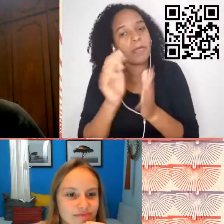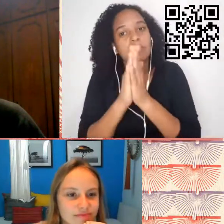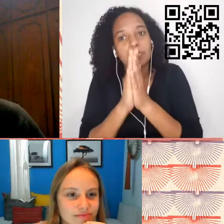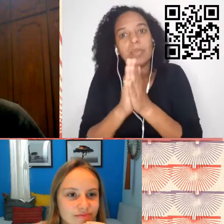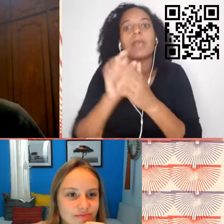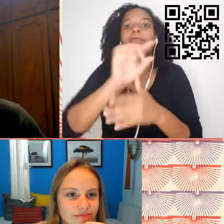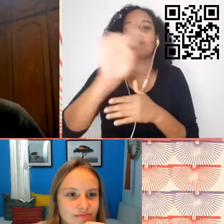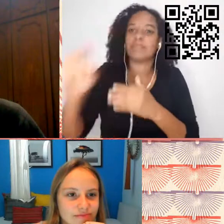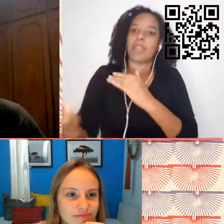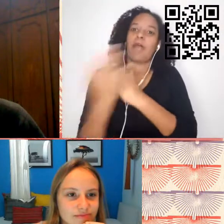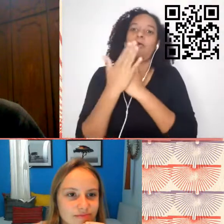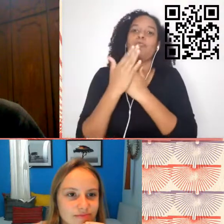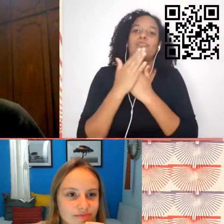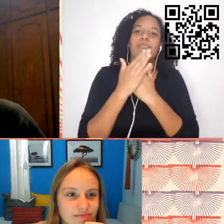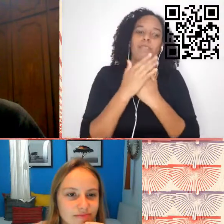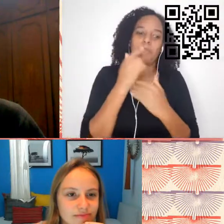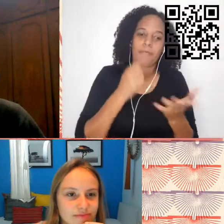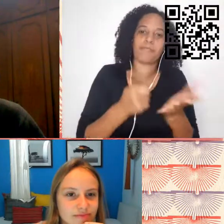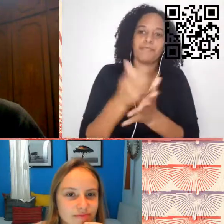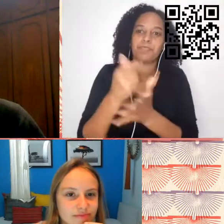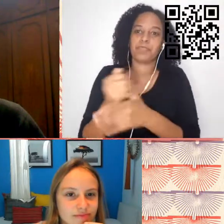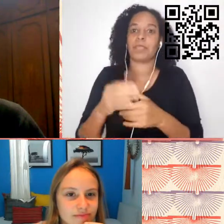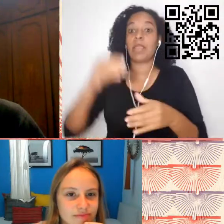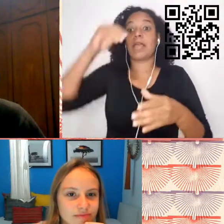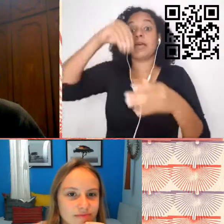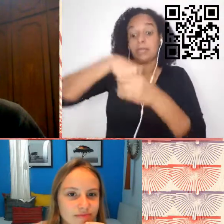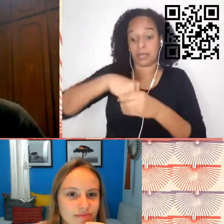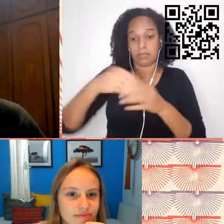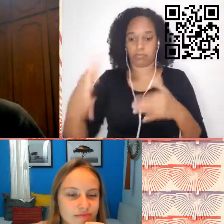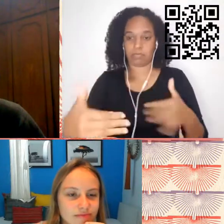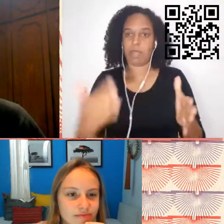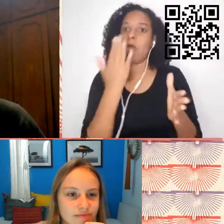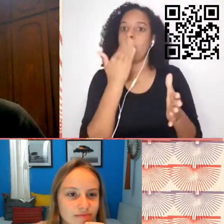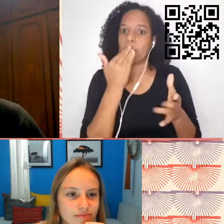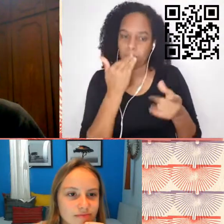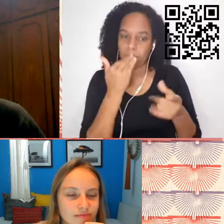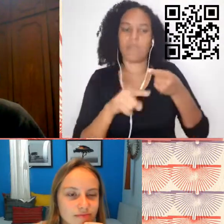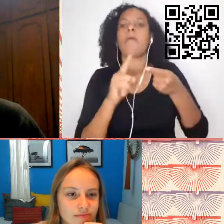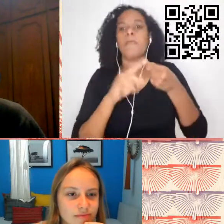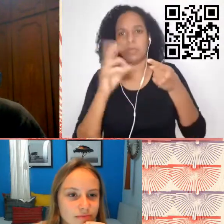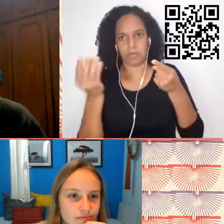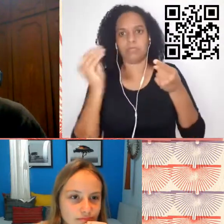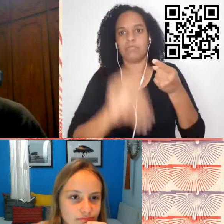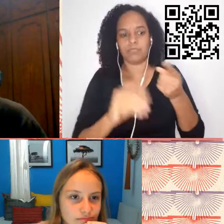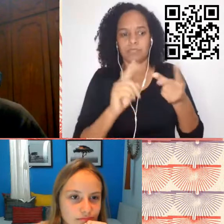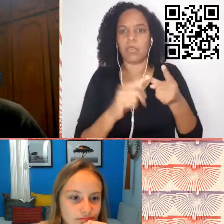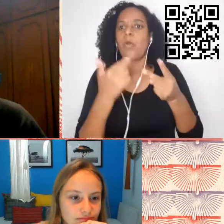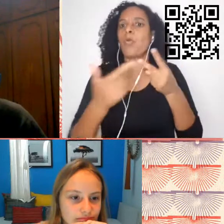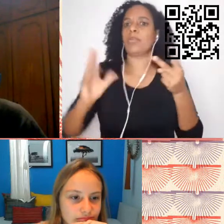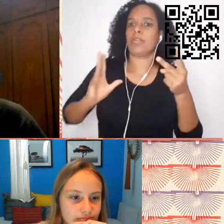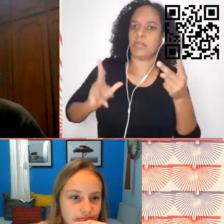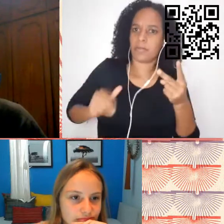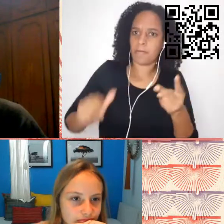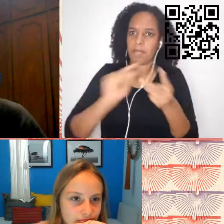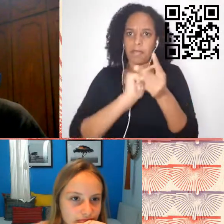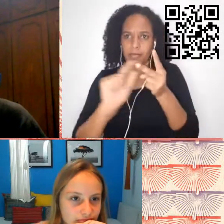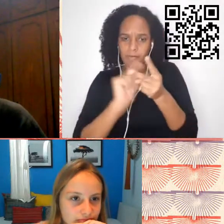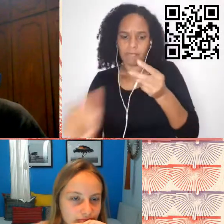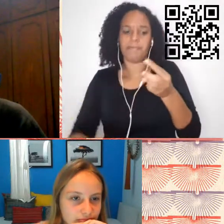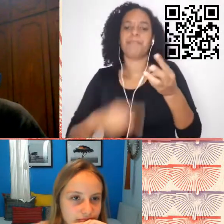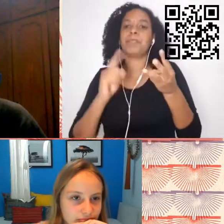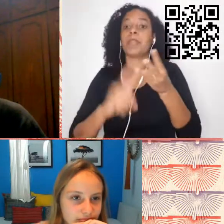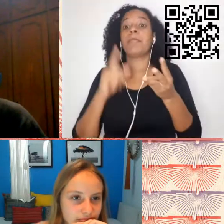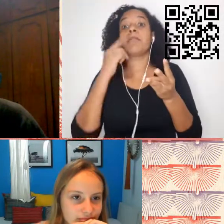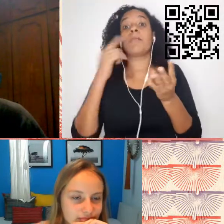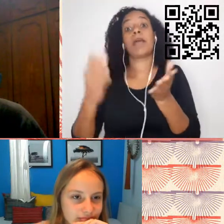mundo. Dentro da cesta básica, nós vamos colocar alimentos, artigos de higiene e também um